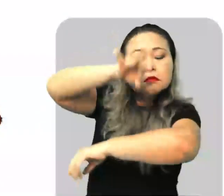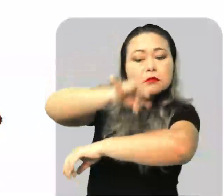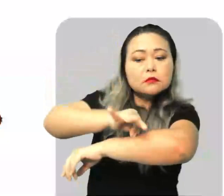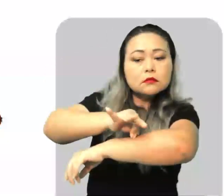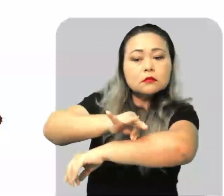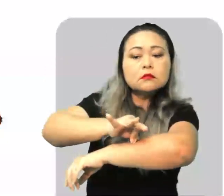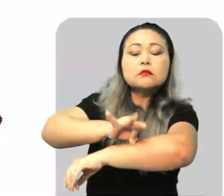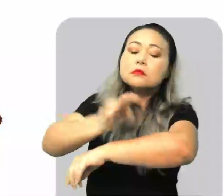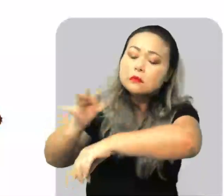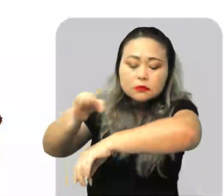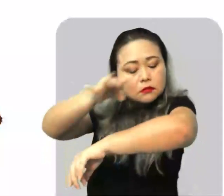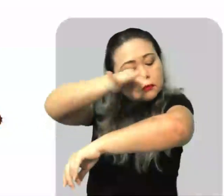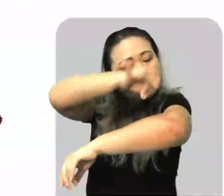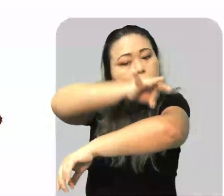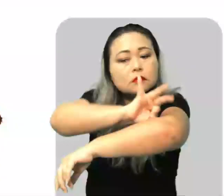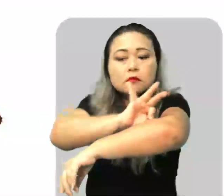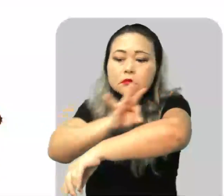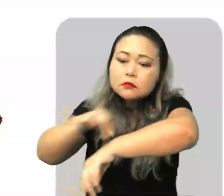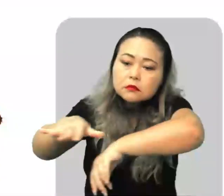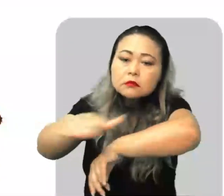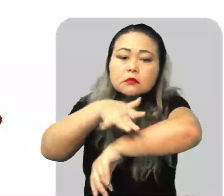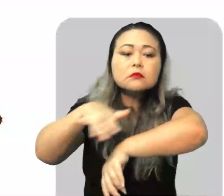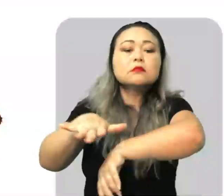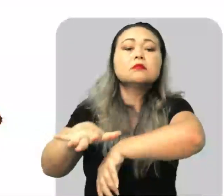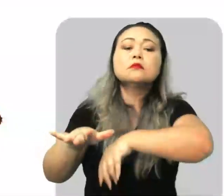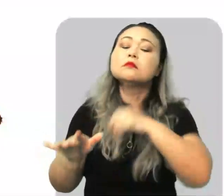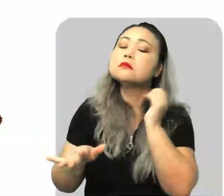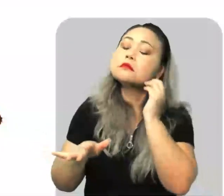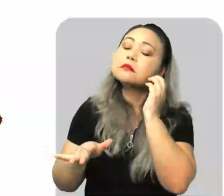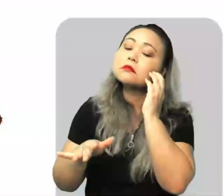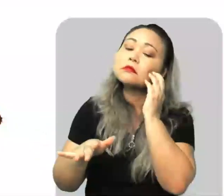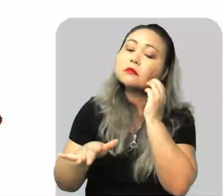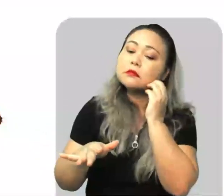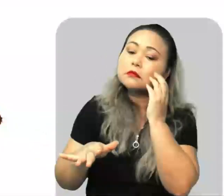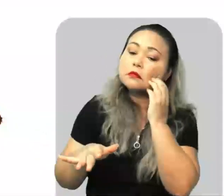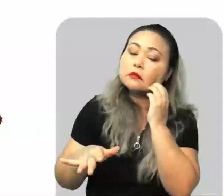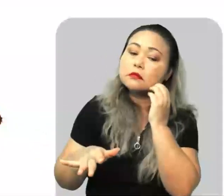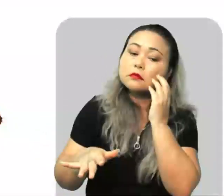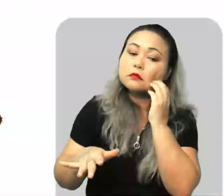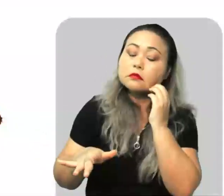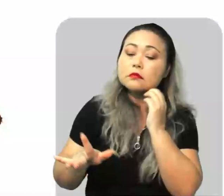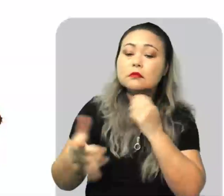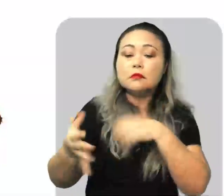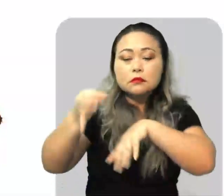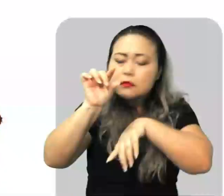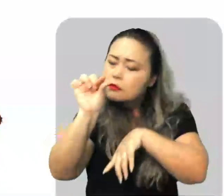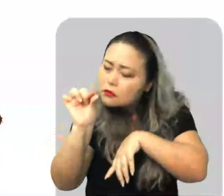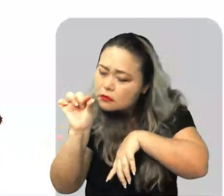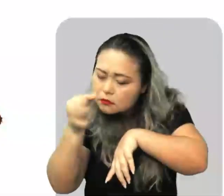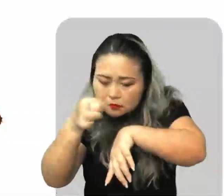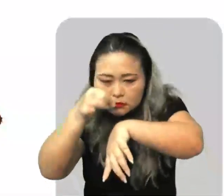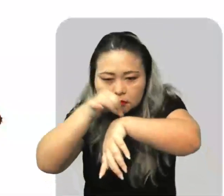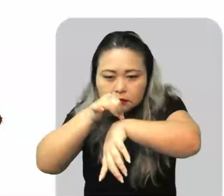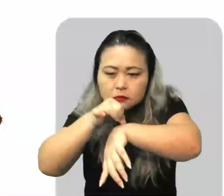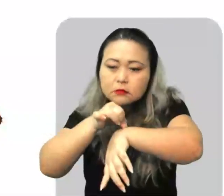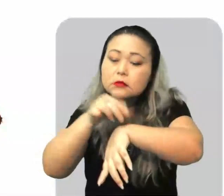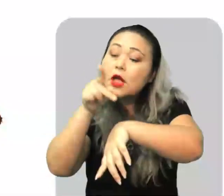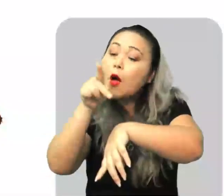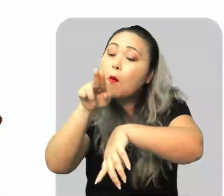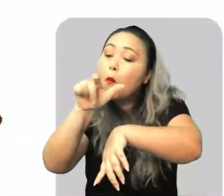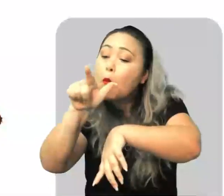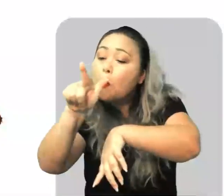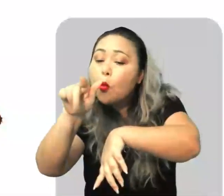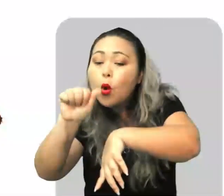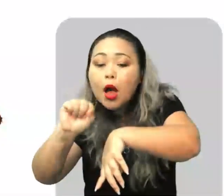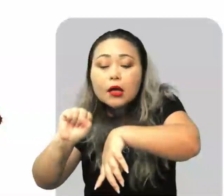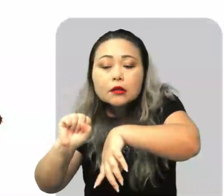os artrópodes, né? Do filo artrópoda, tá? Olha só, animais de pequeno porte, como as